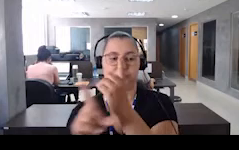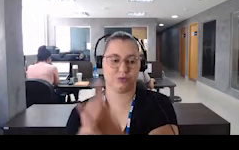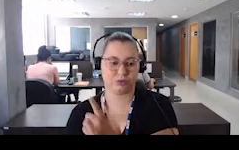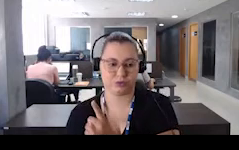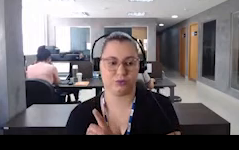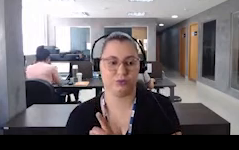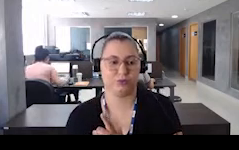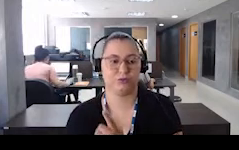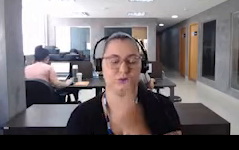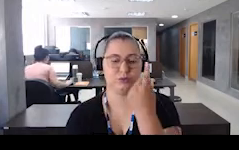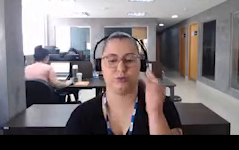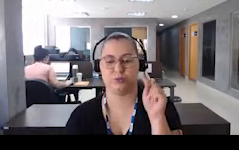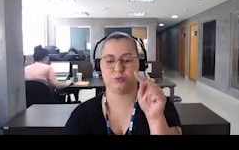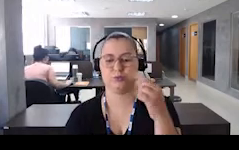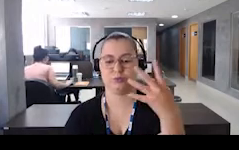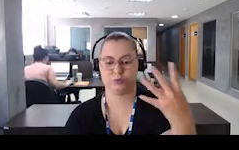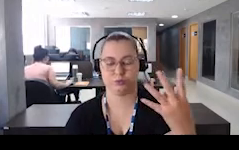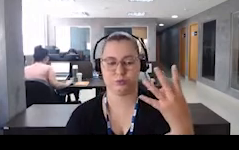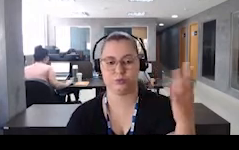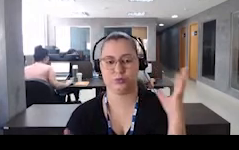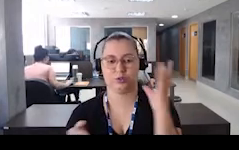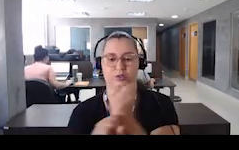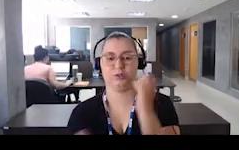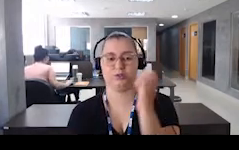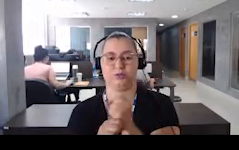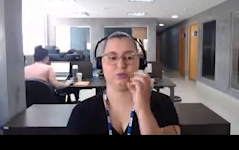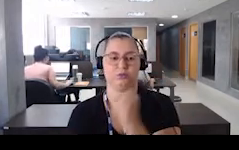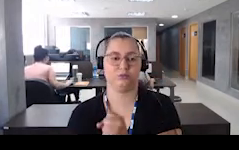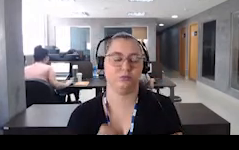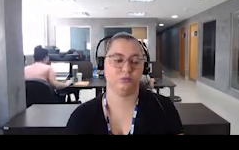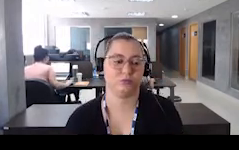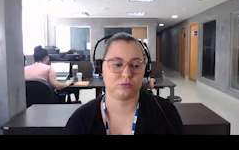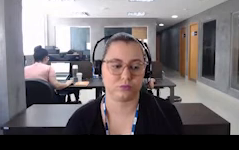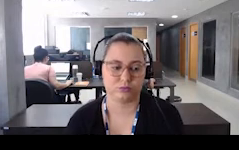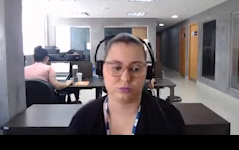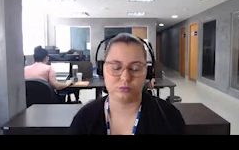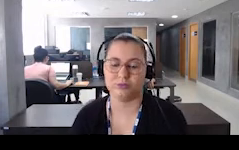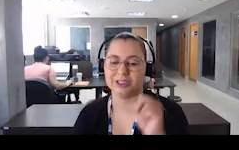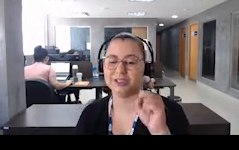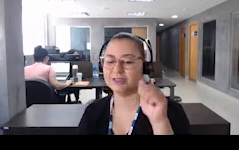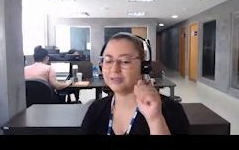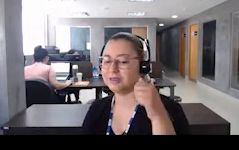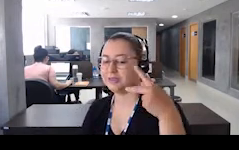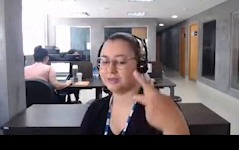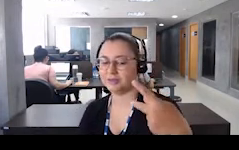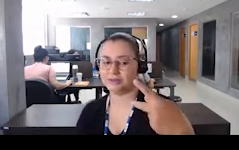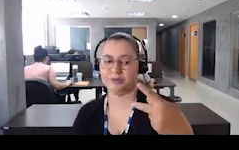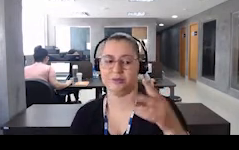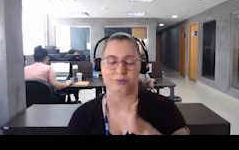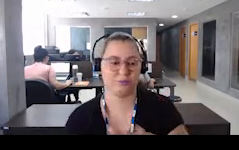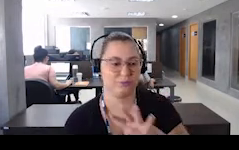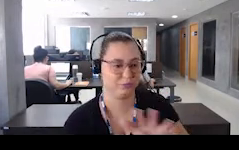fórmula, tá aqui, ó, desafio 1.4, associação em série, tudo bem? E aqui na SAP, né, na situação de aprendizagem,